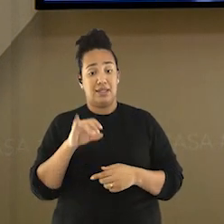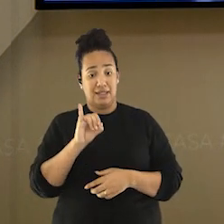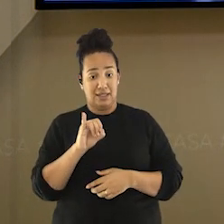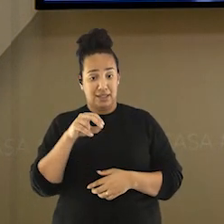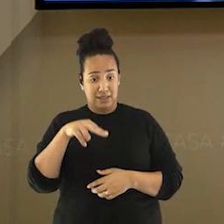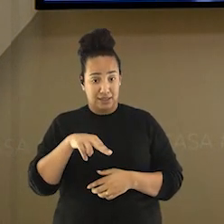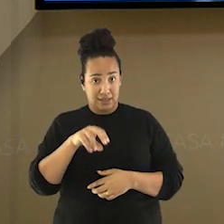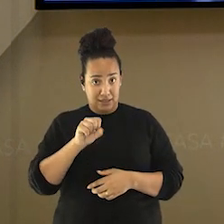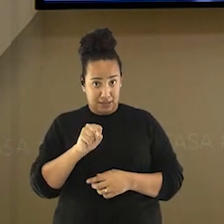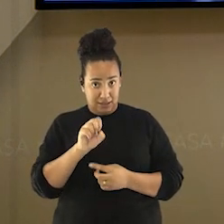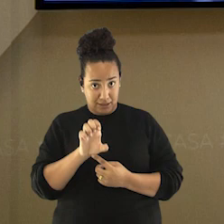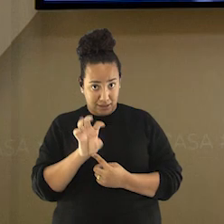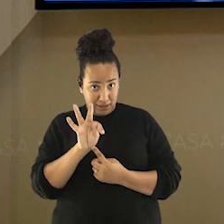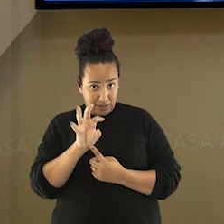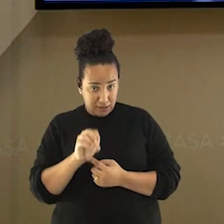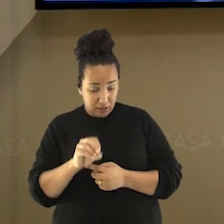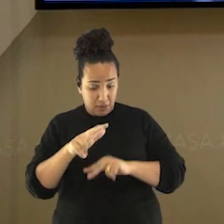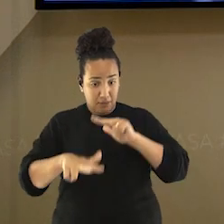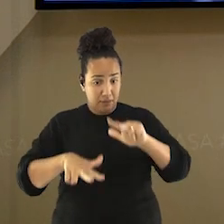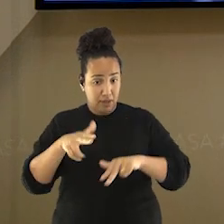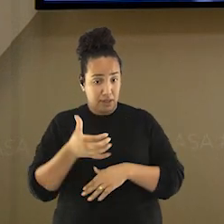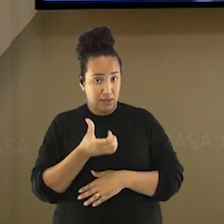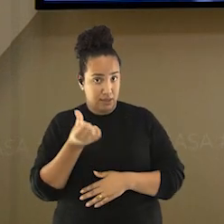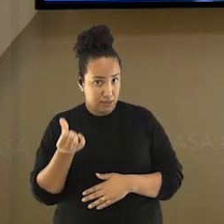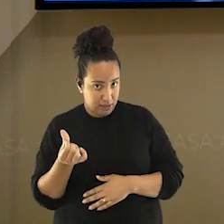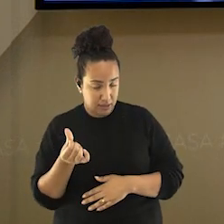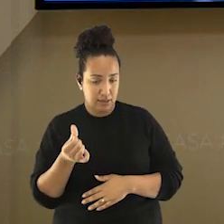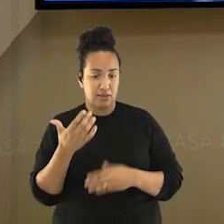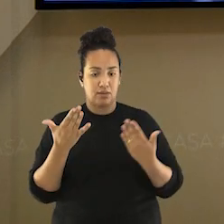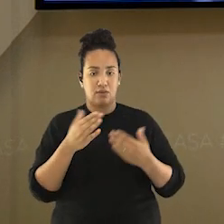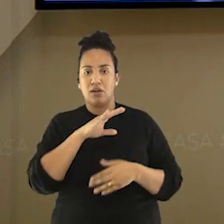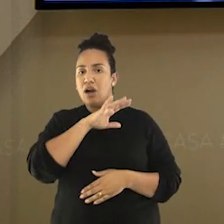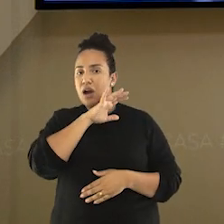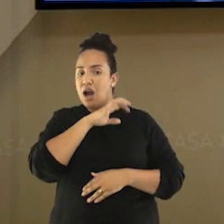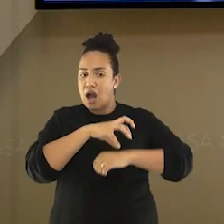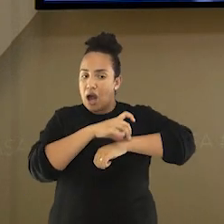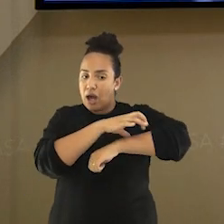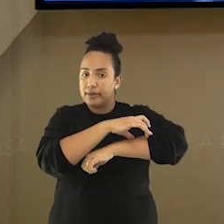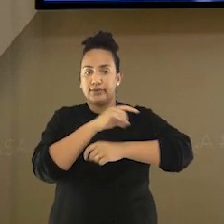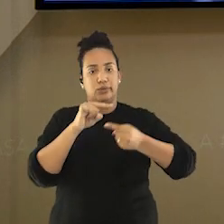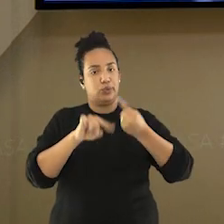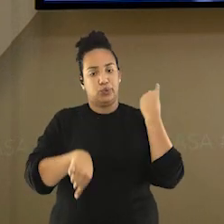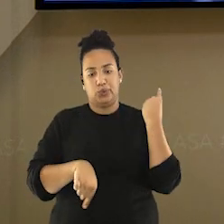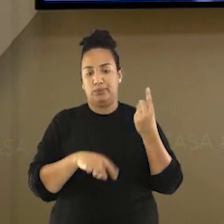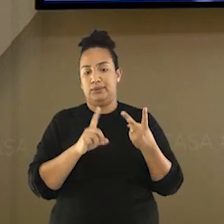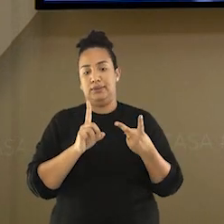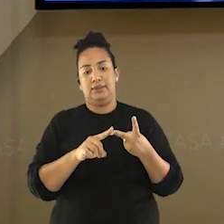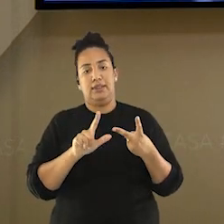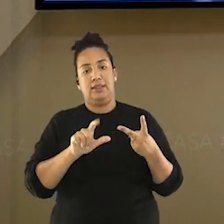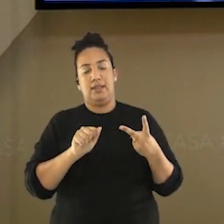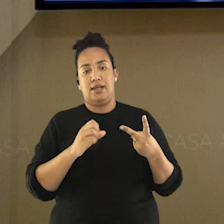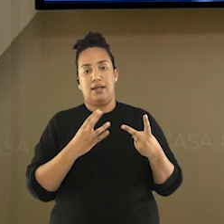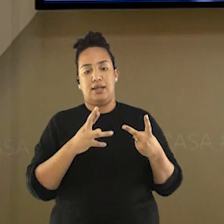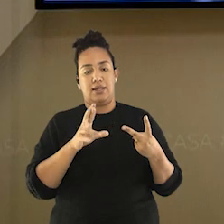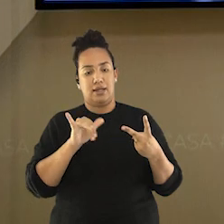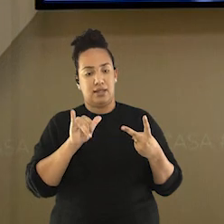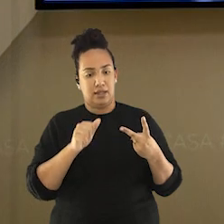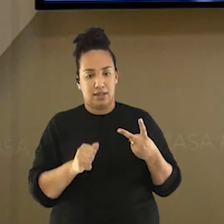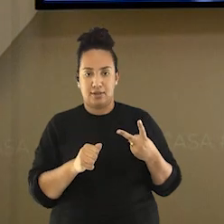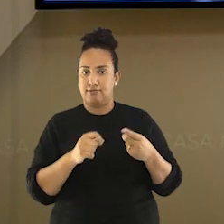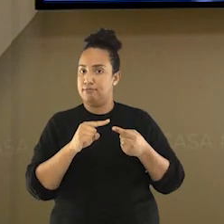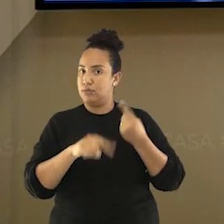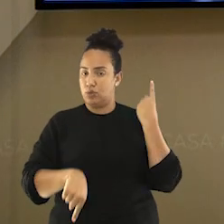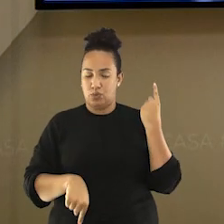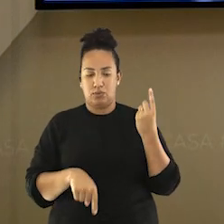tá? Lembrando. Então, aranha vai? Não. Lacraia vai? Não. Piolho de cobra vai? Não. Então, se nós temos